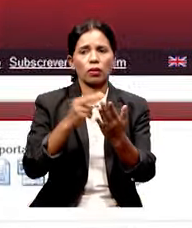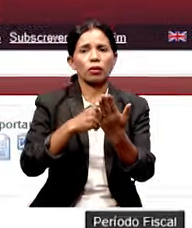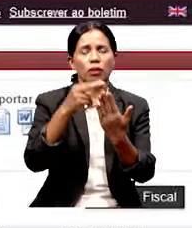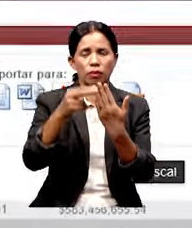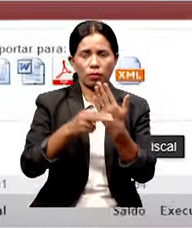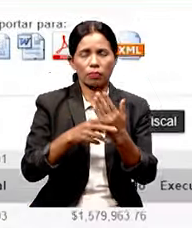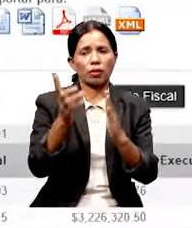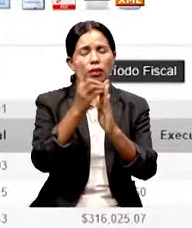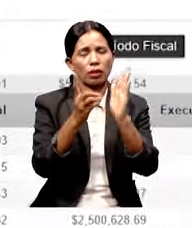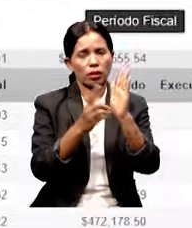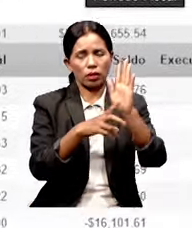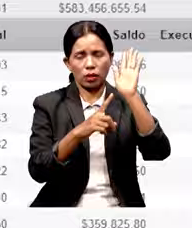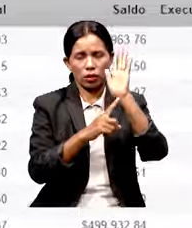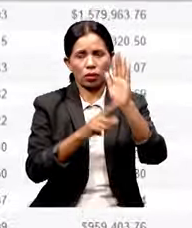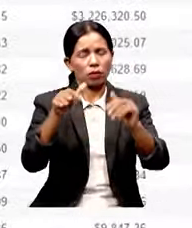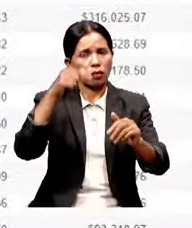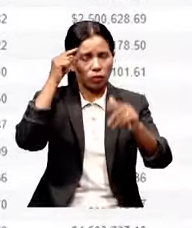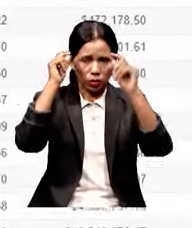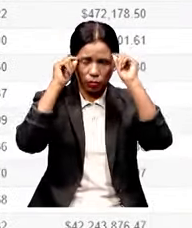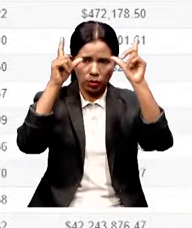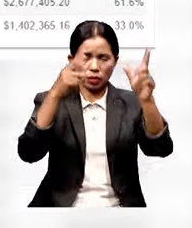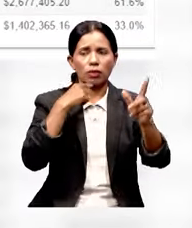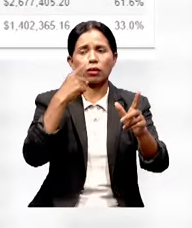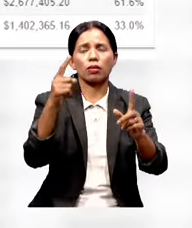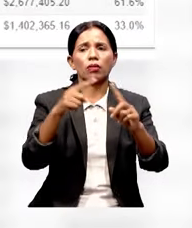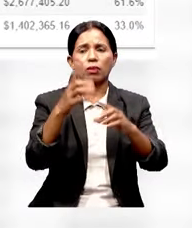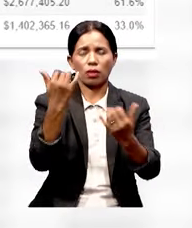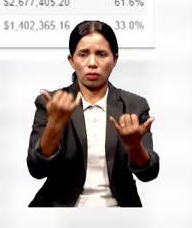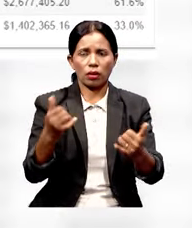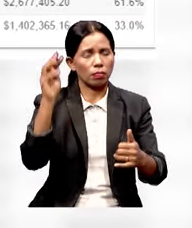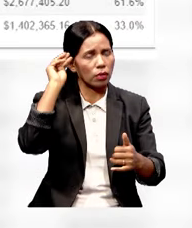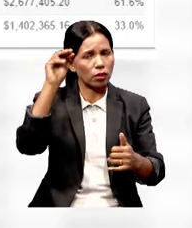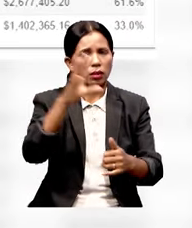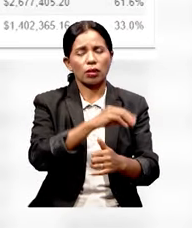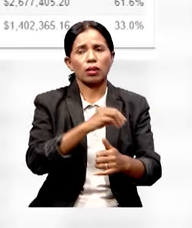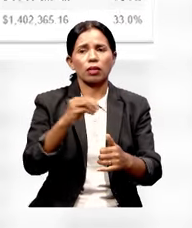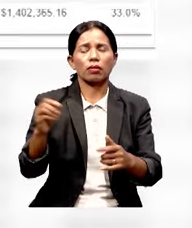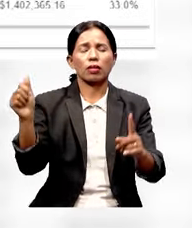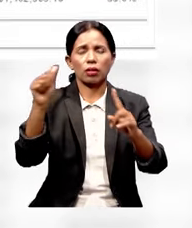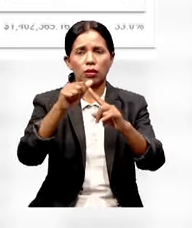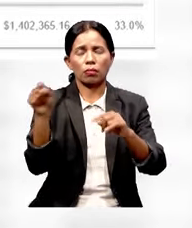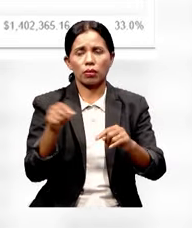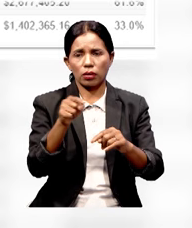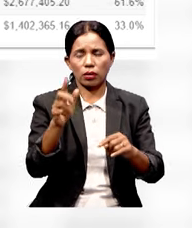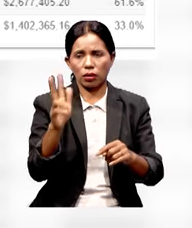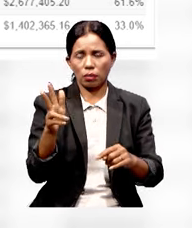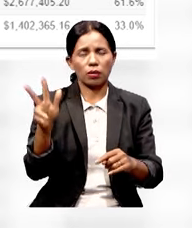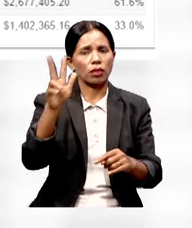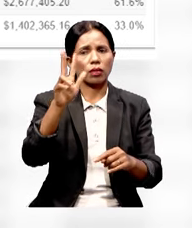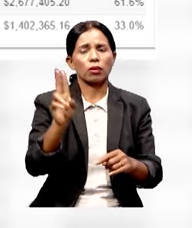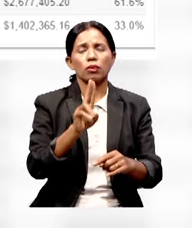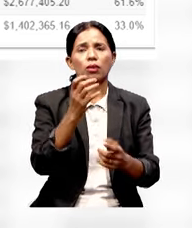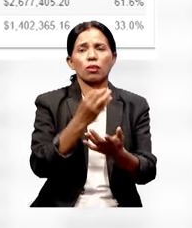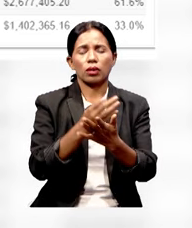Dado se a portal transparência governo Timor-Leste atudo, to hinloran Ministério Habitação Rural foi em 15% tolo recintolo, execução